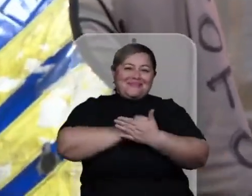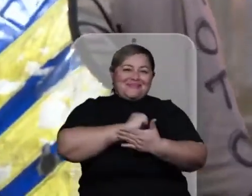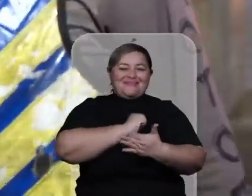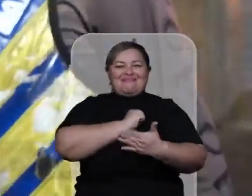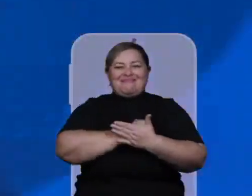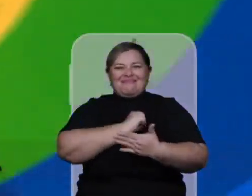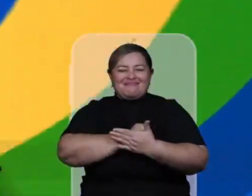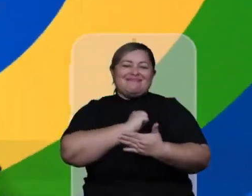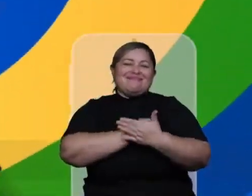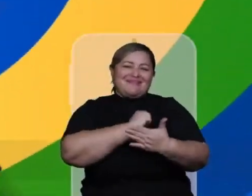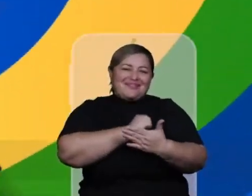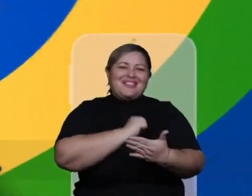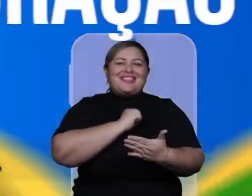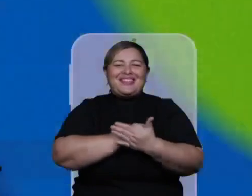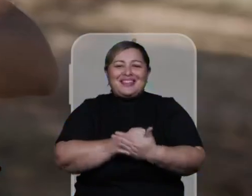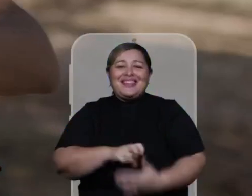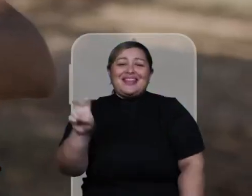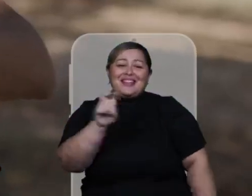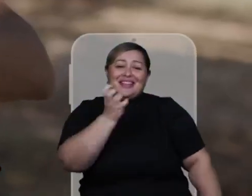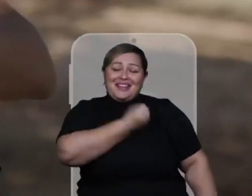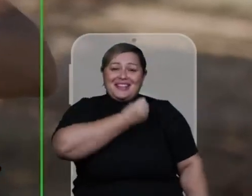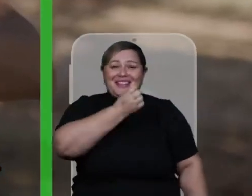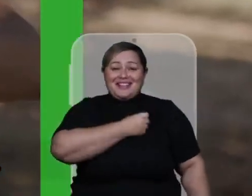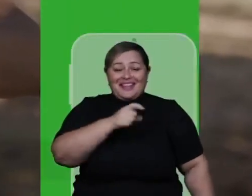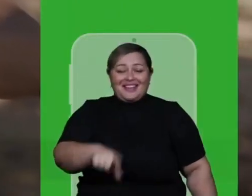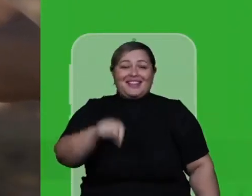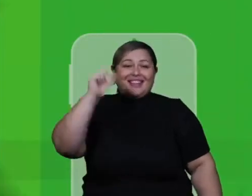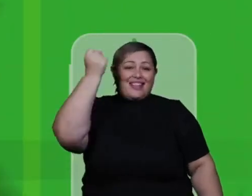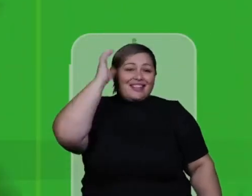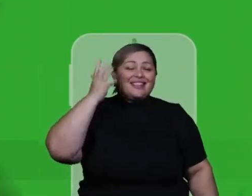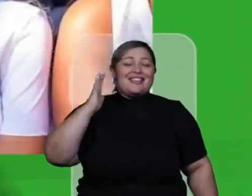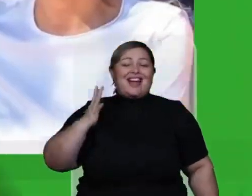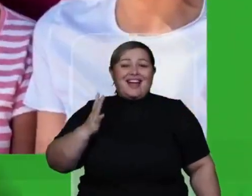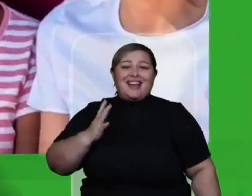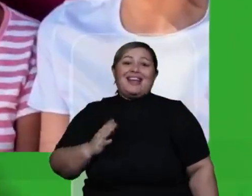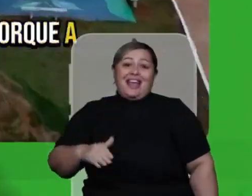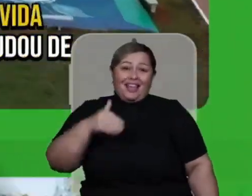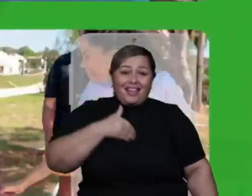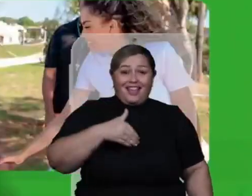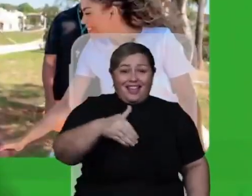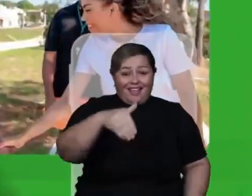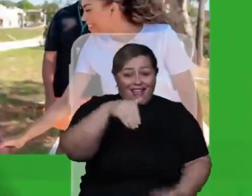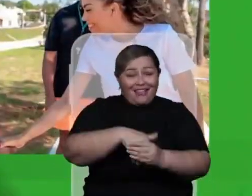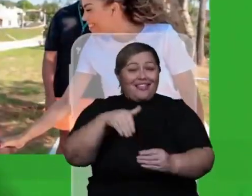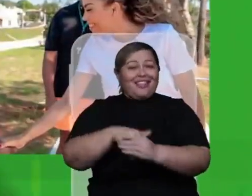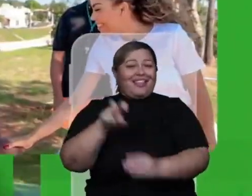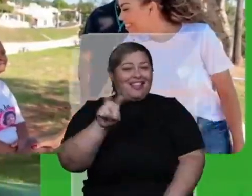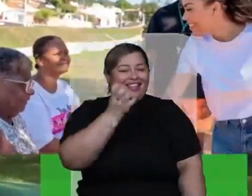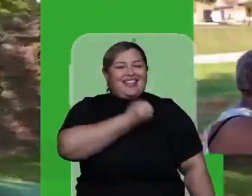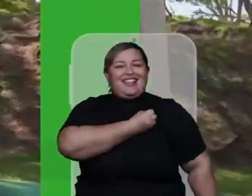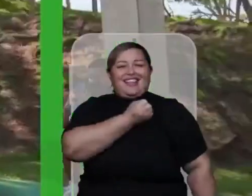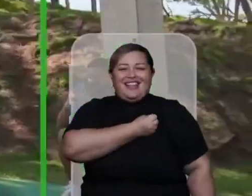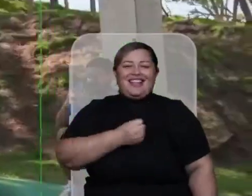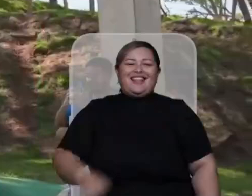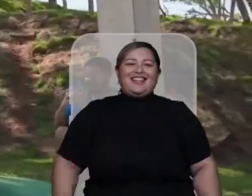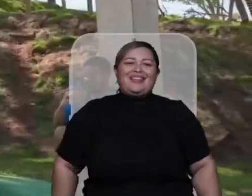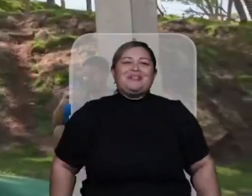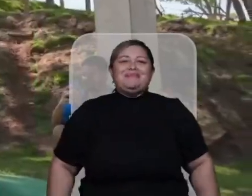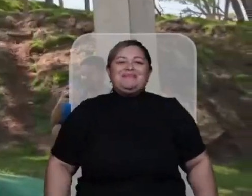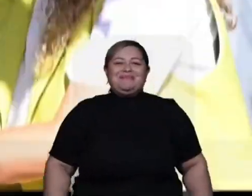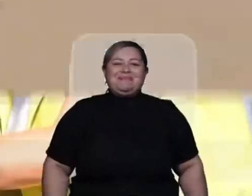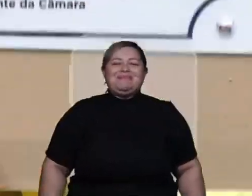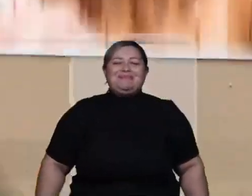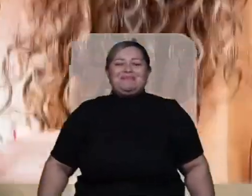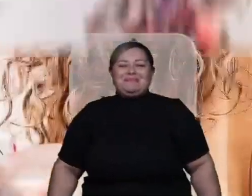sou Sueli. Bate no peito, bate forte o coração. 55, eu sou Sueli. 55, vou votar nessa